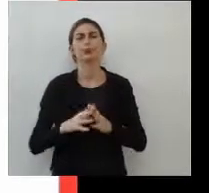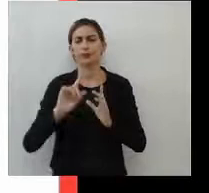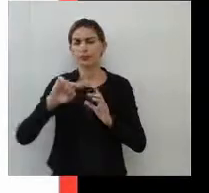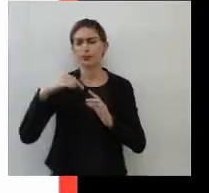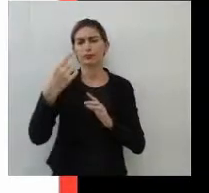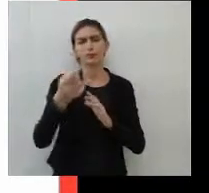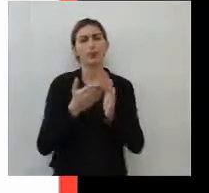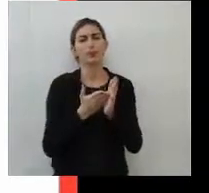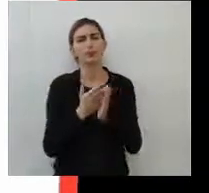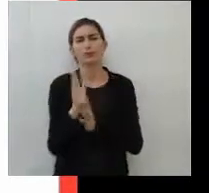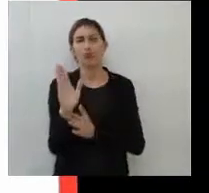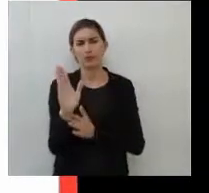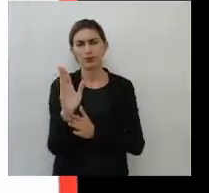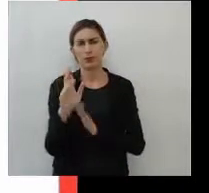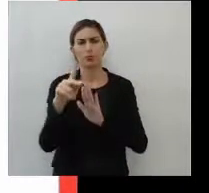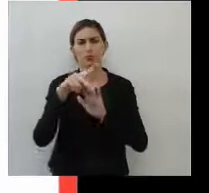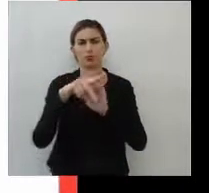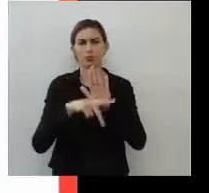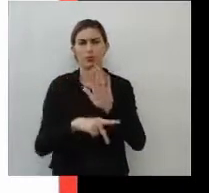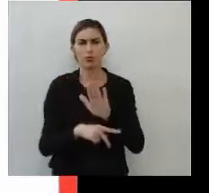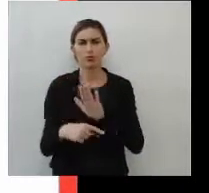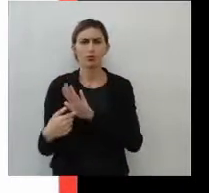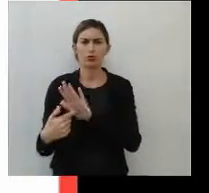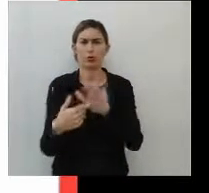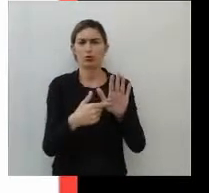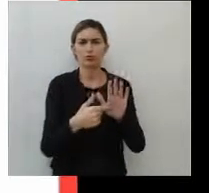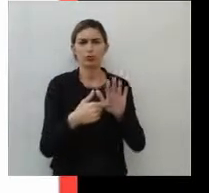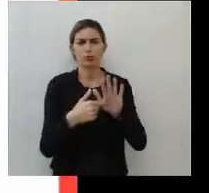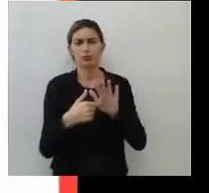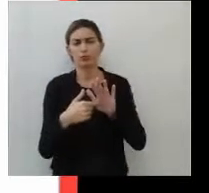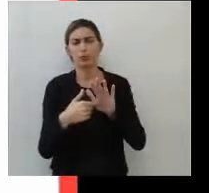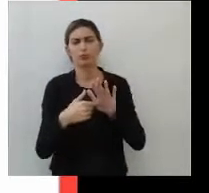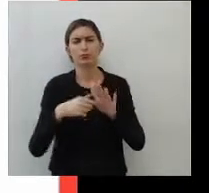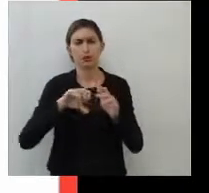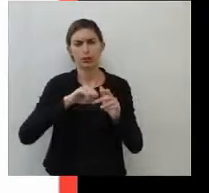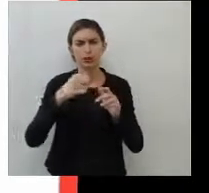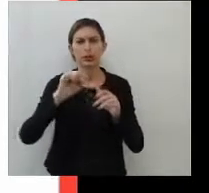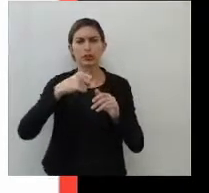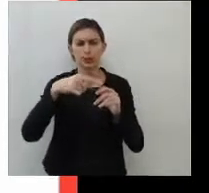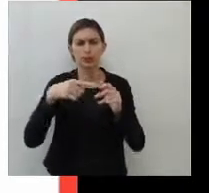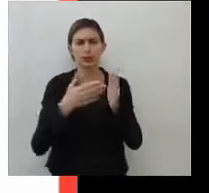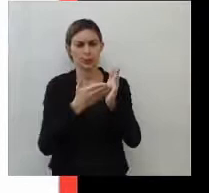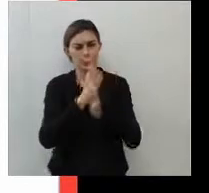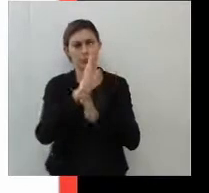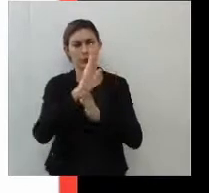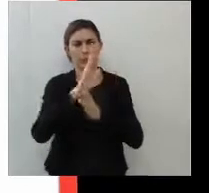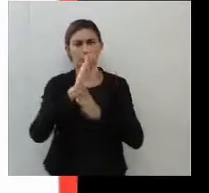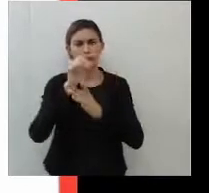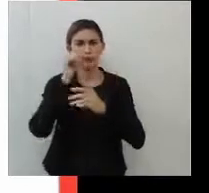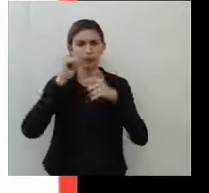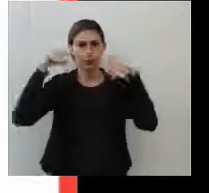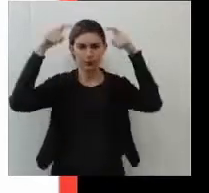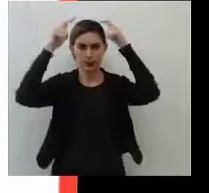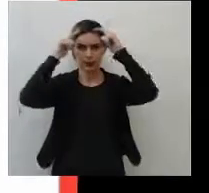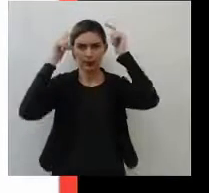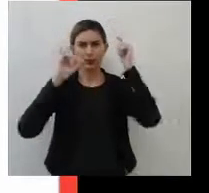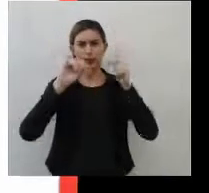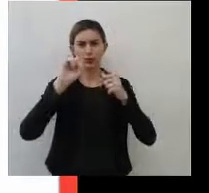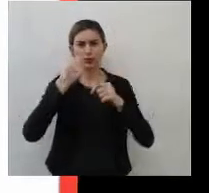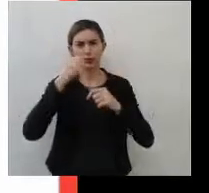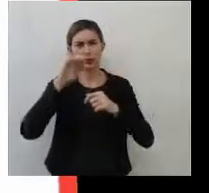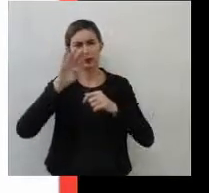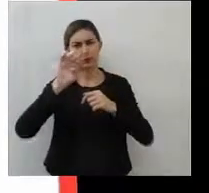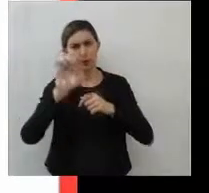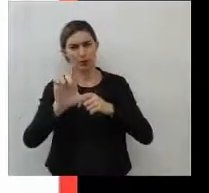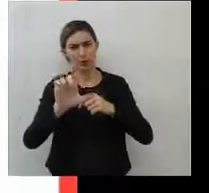Após a aprovação, o projeto foi enviado para a sanção da princesa Isabel, que